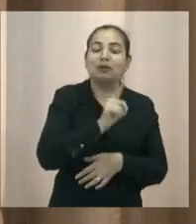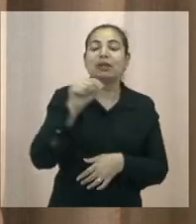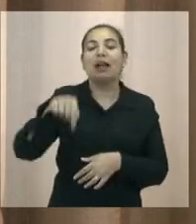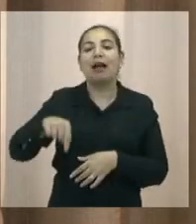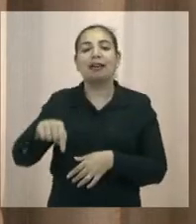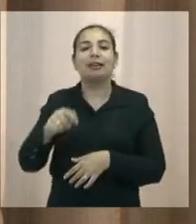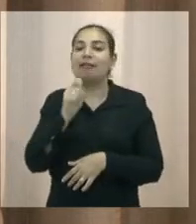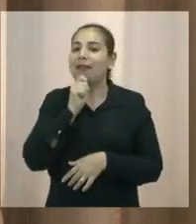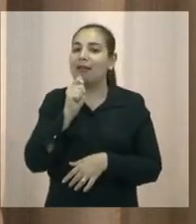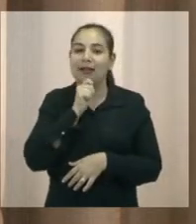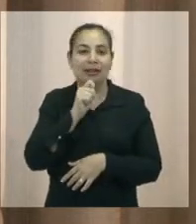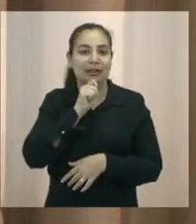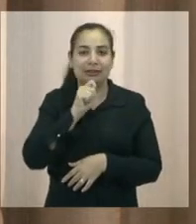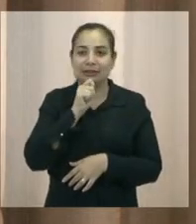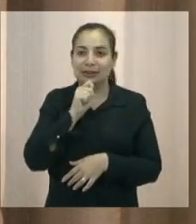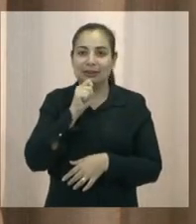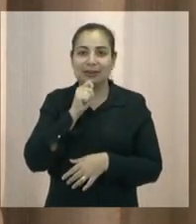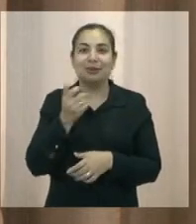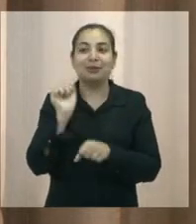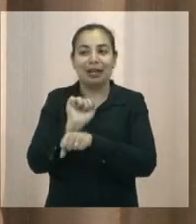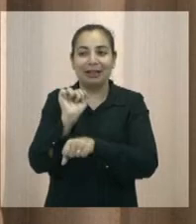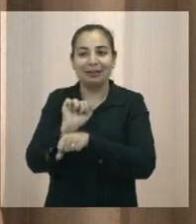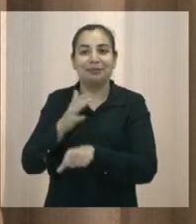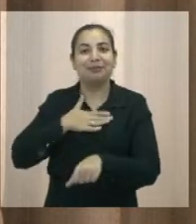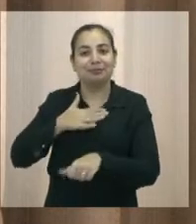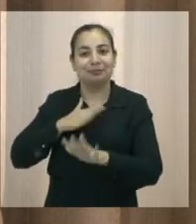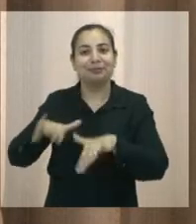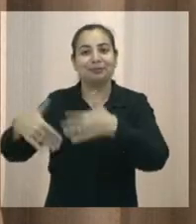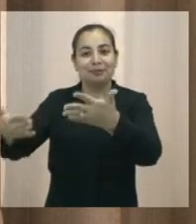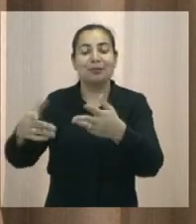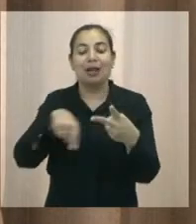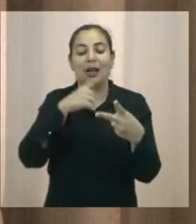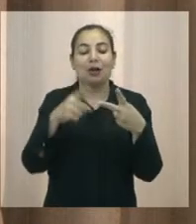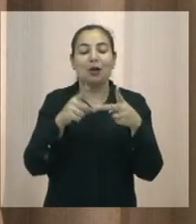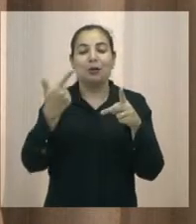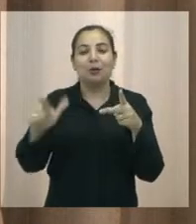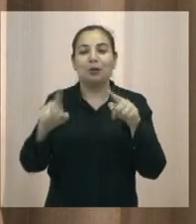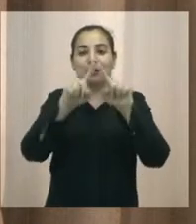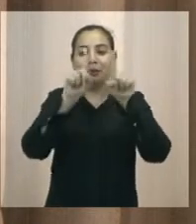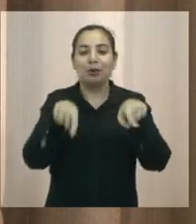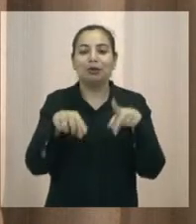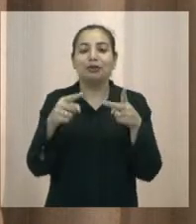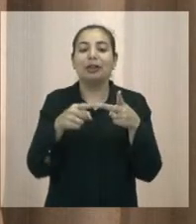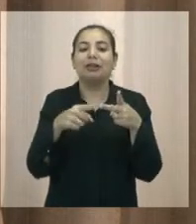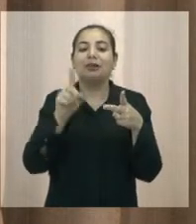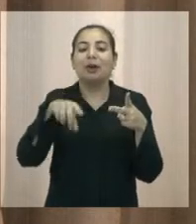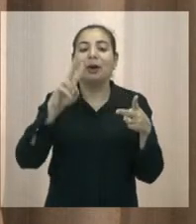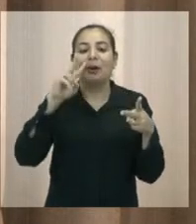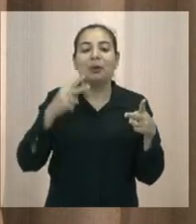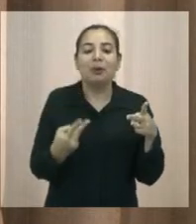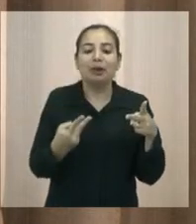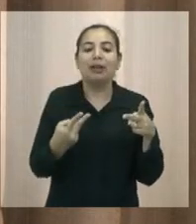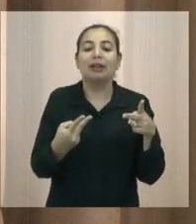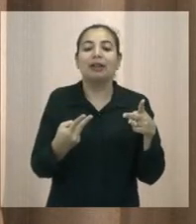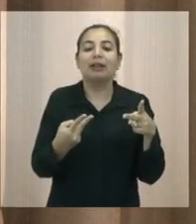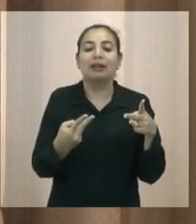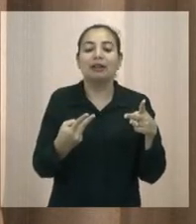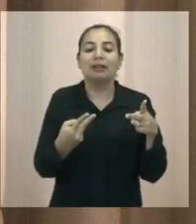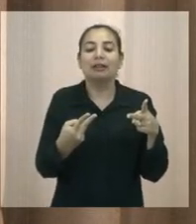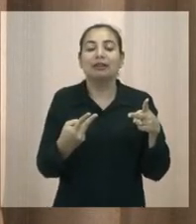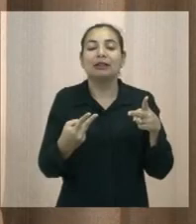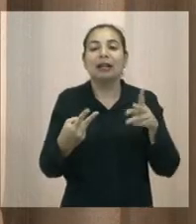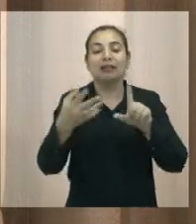não conseguimos ainda aprovar essa matéria, né? Outro projeto semelhante é o reconhecimento da Parada da